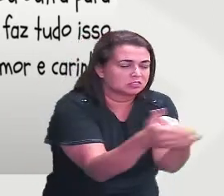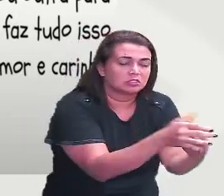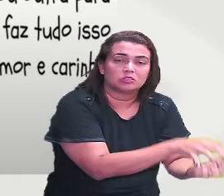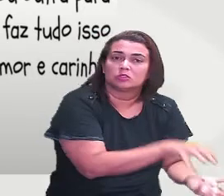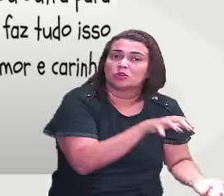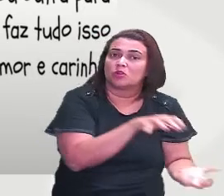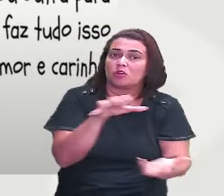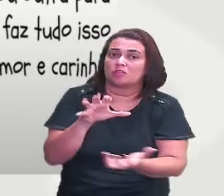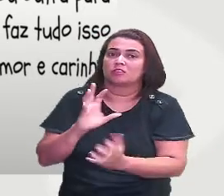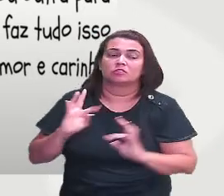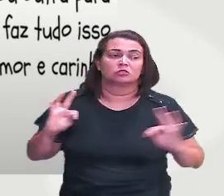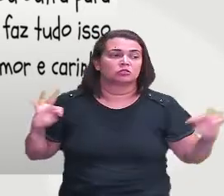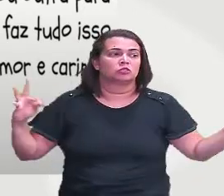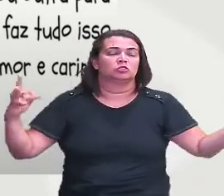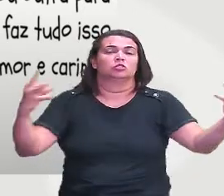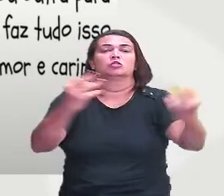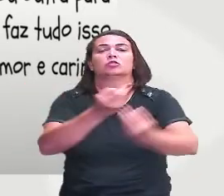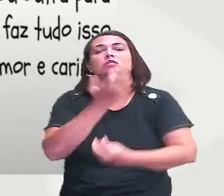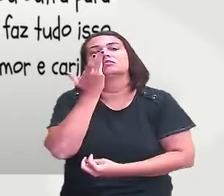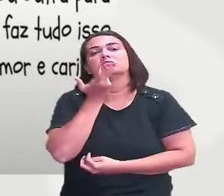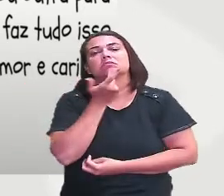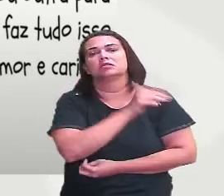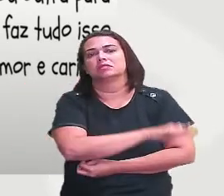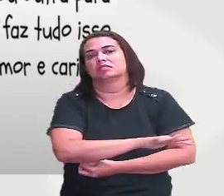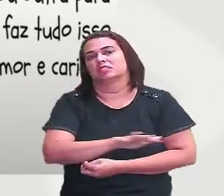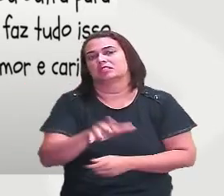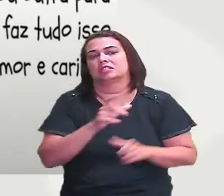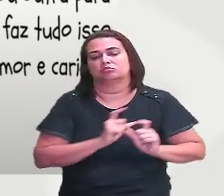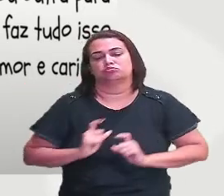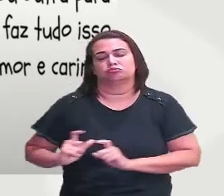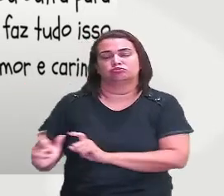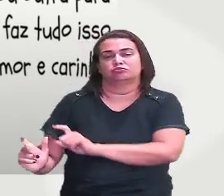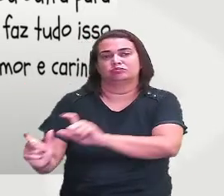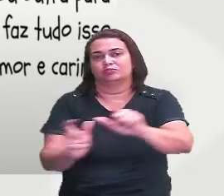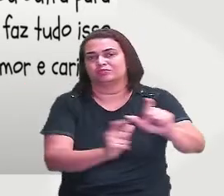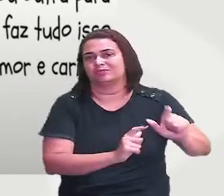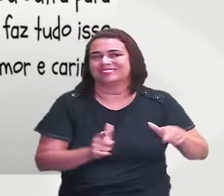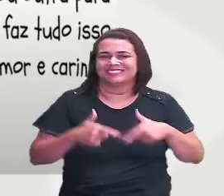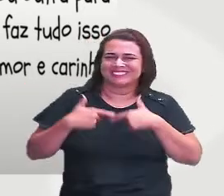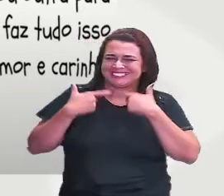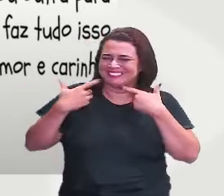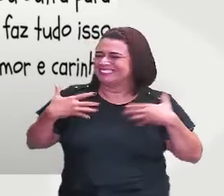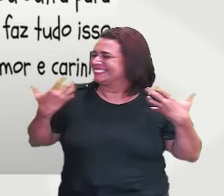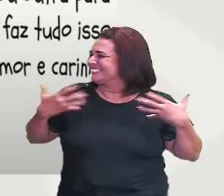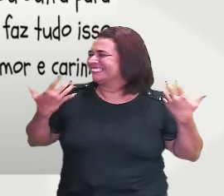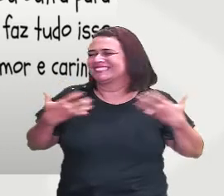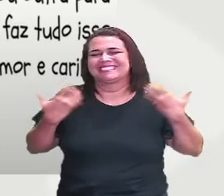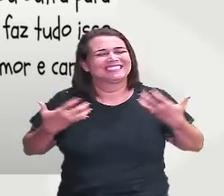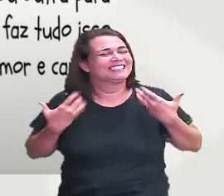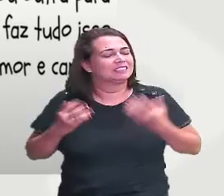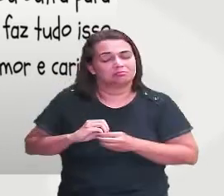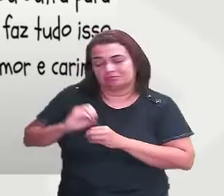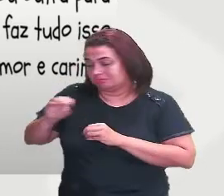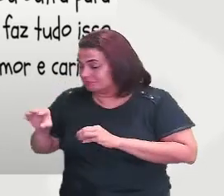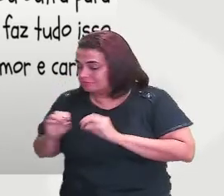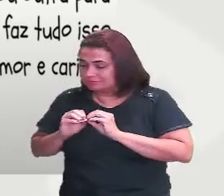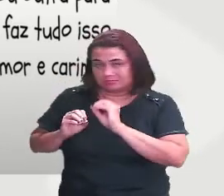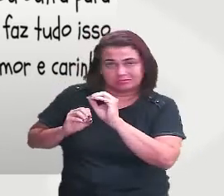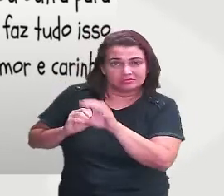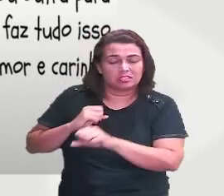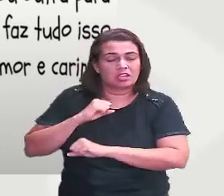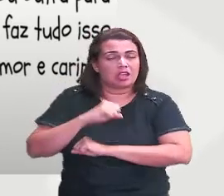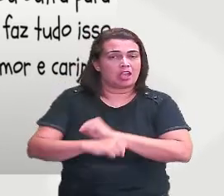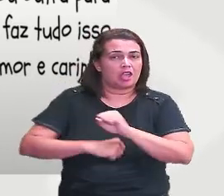para todas as crianças da região. Contente, ele segue essa jornada, todo